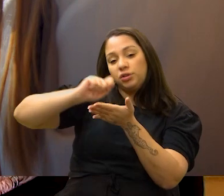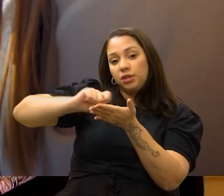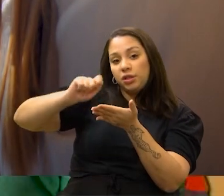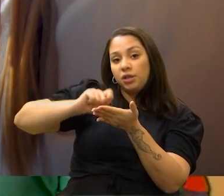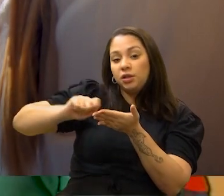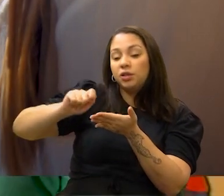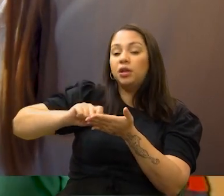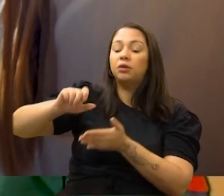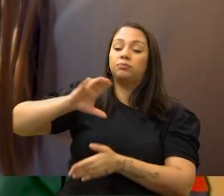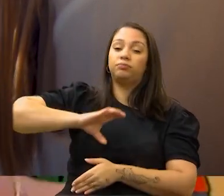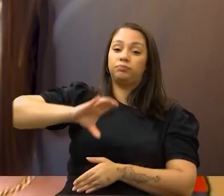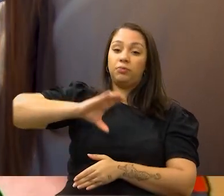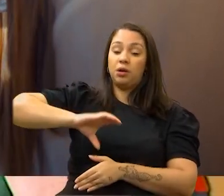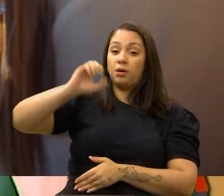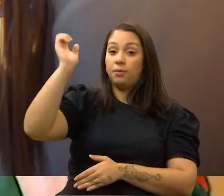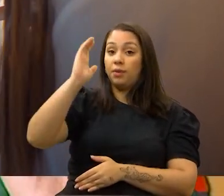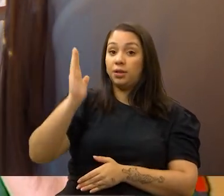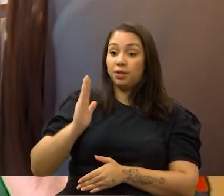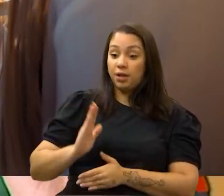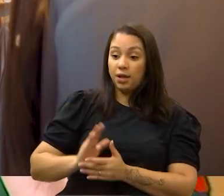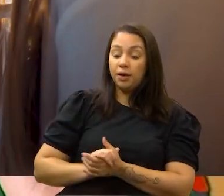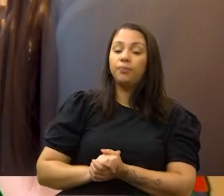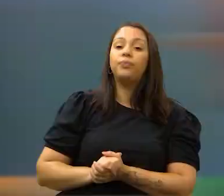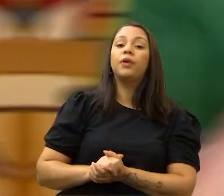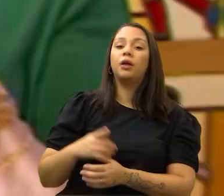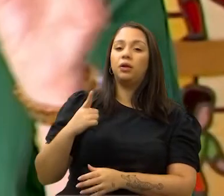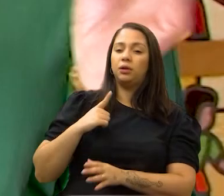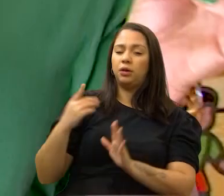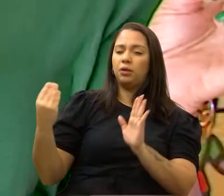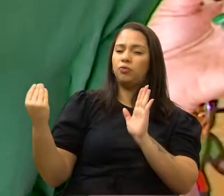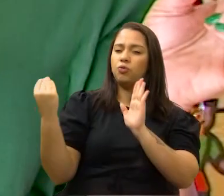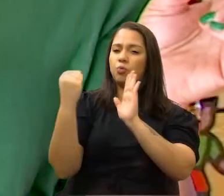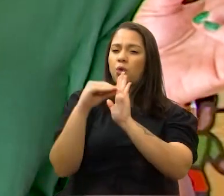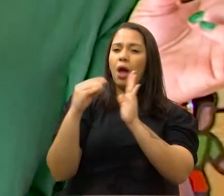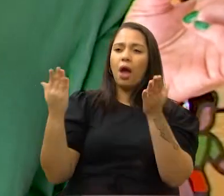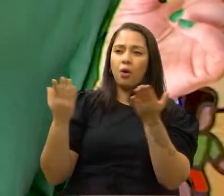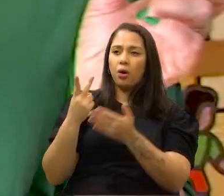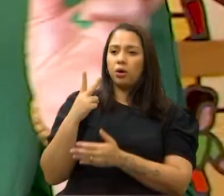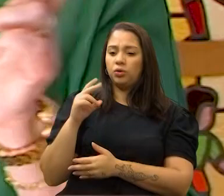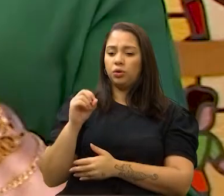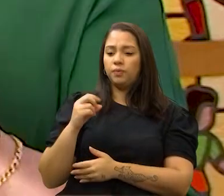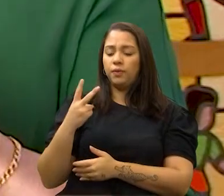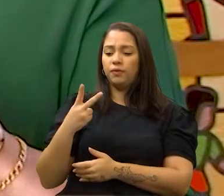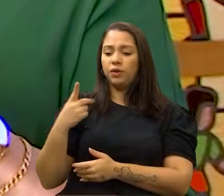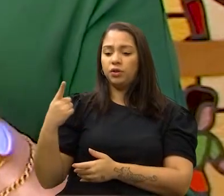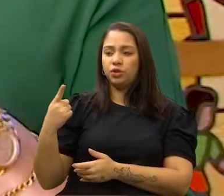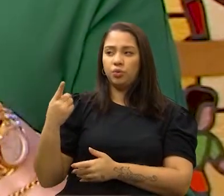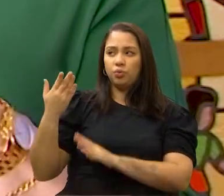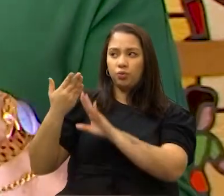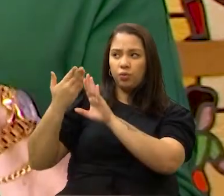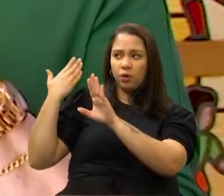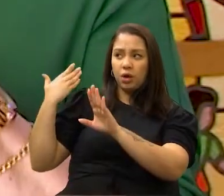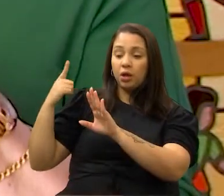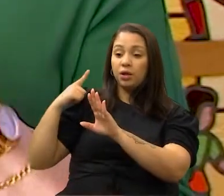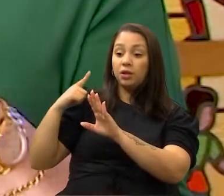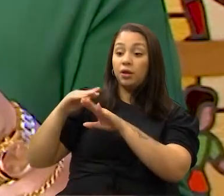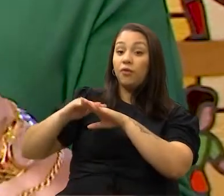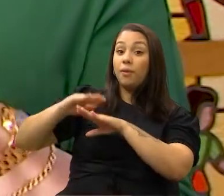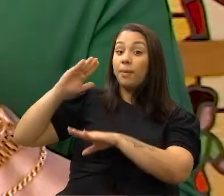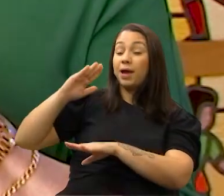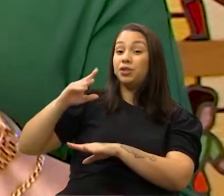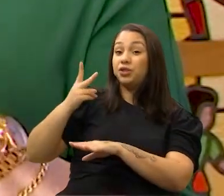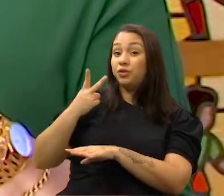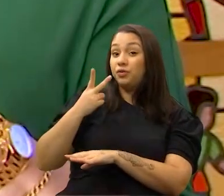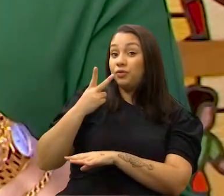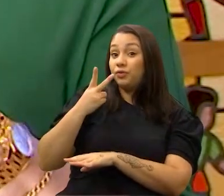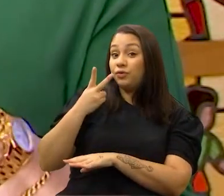portuguesa. E quando o VOLPE publica, agora em 2021, houve entrada de talvez mais de